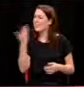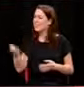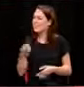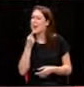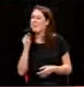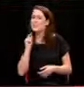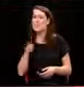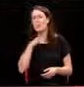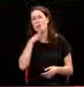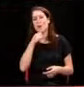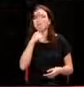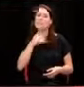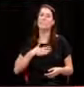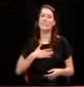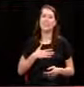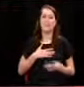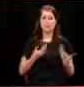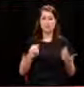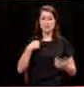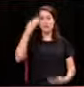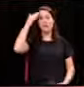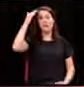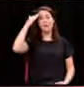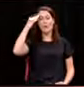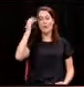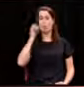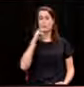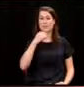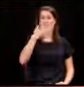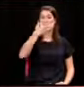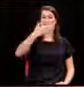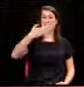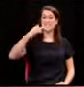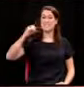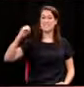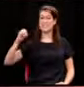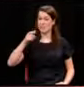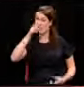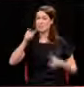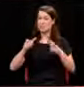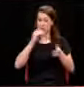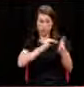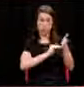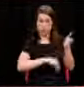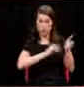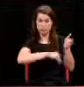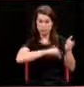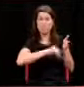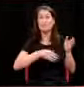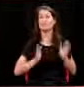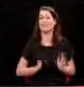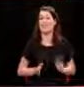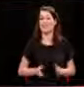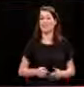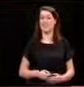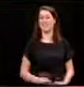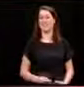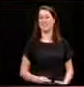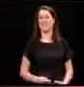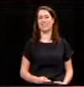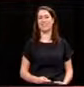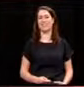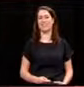hoje que tem à volta pelo menos já de 700 pessoas inscritas. É um inter-rail clubístico, não é? Diz que vão, portanto, o